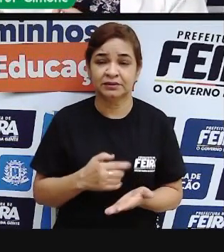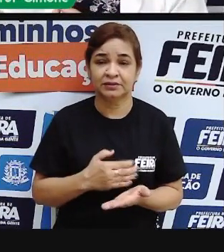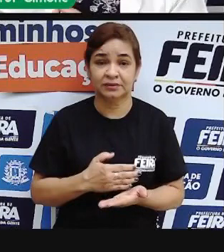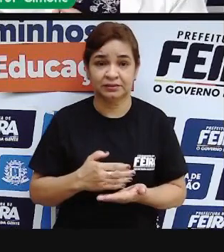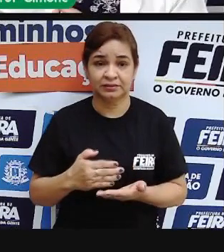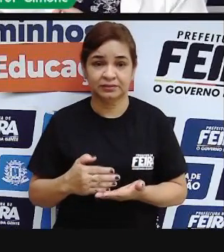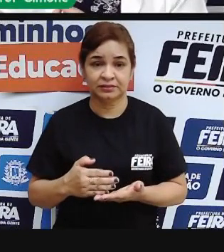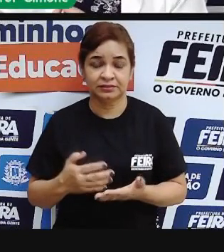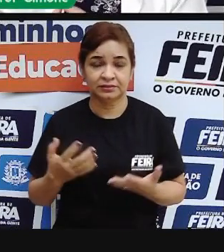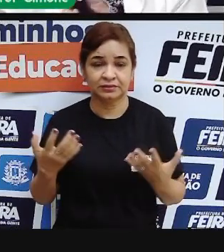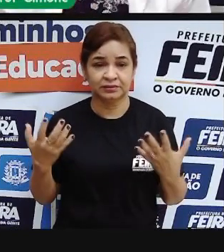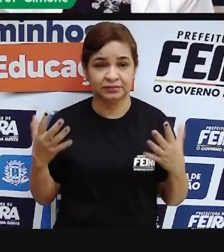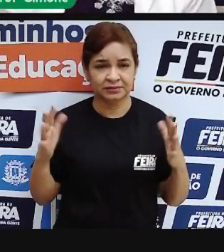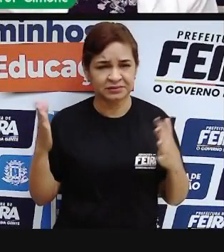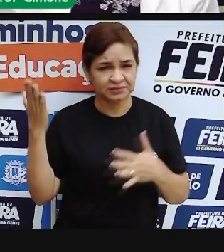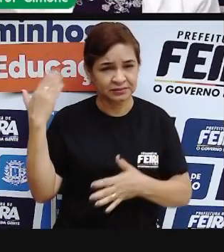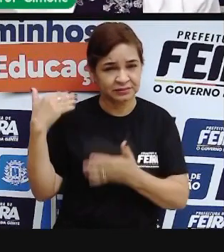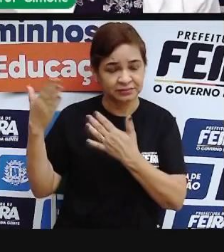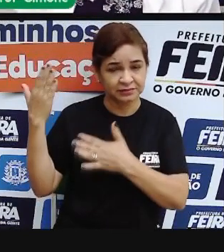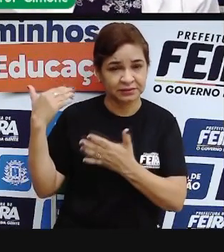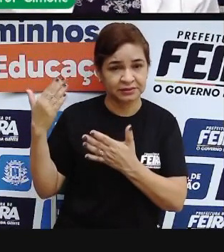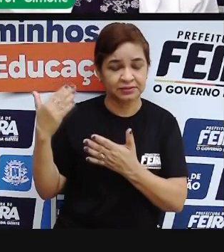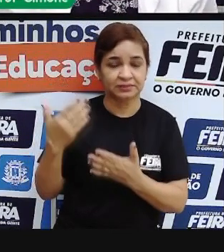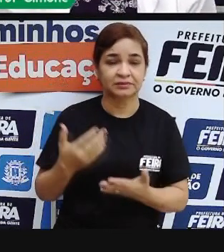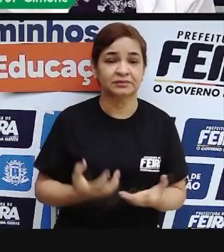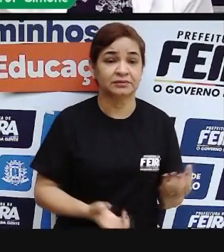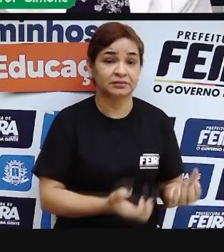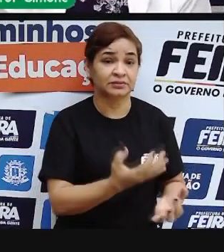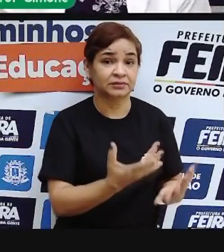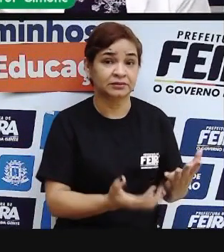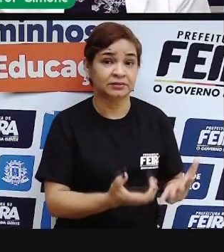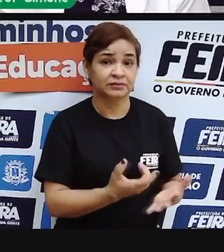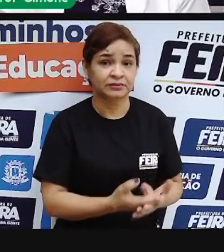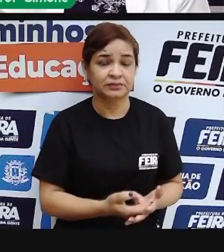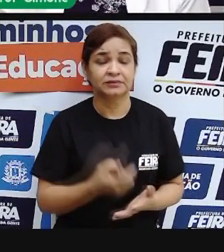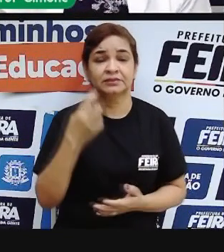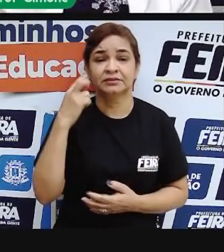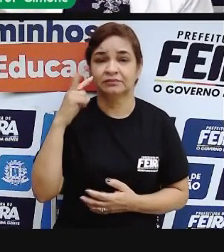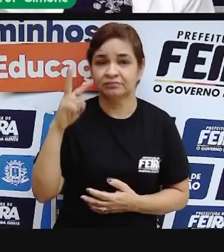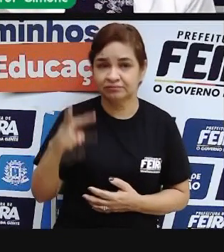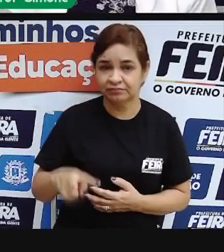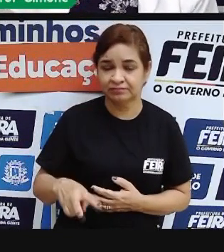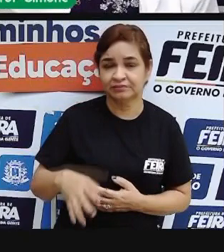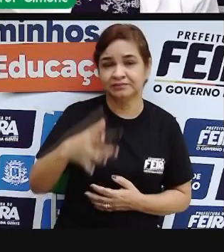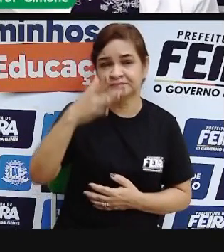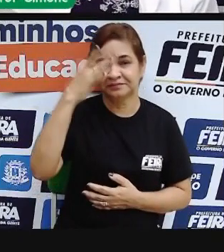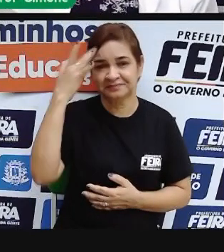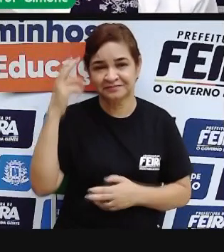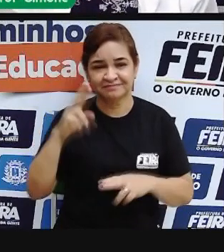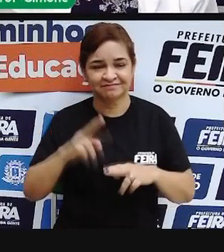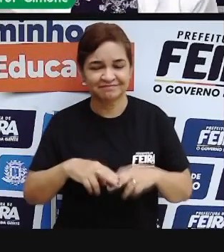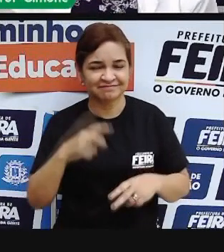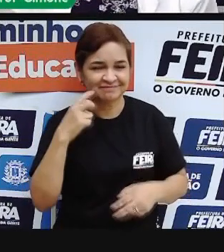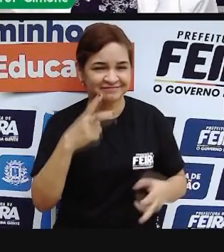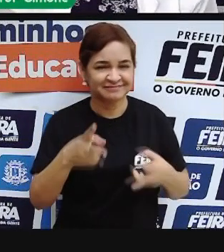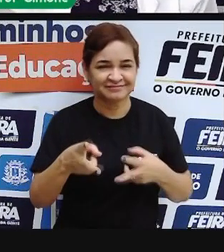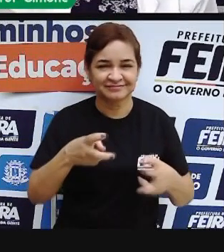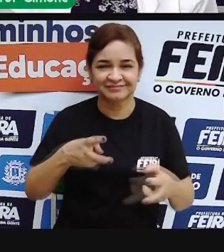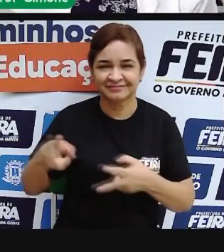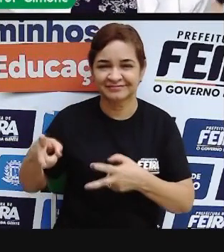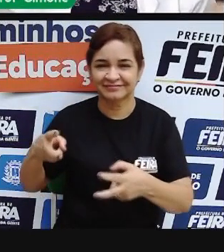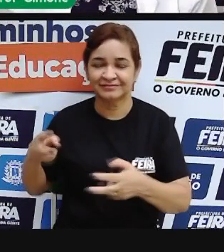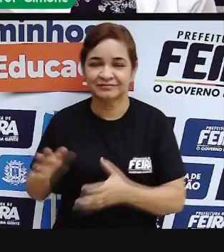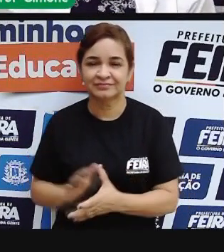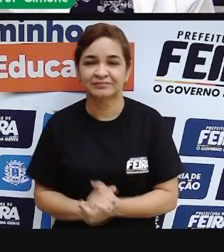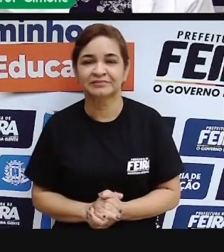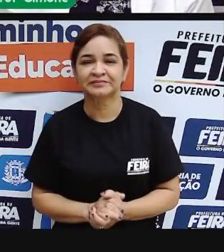comemoração. A fogueira faz parte do cenário da festa, de origem pagã, daquelas religiões lá